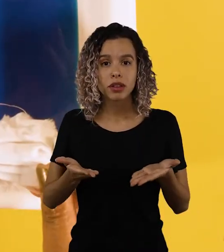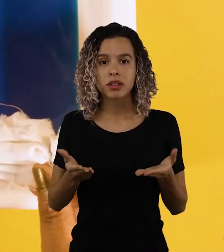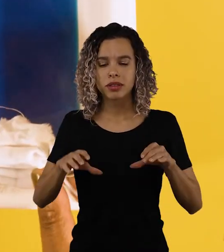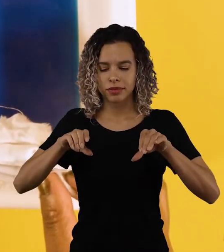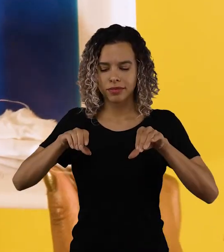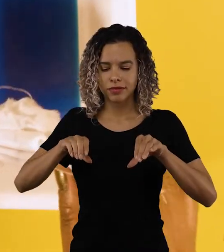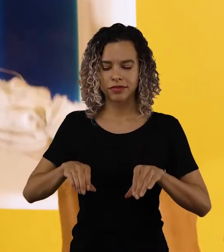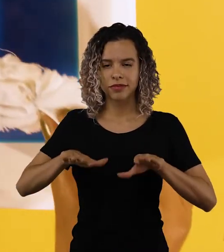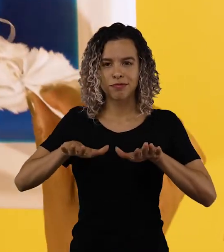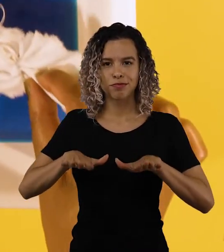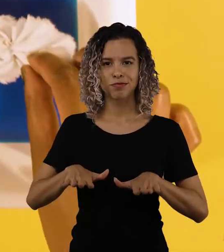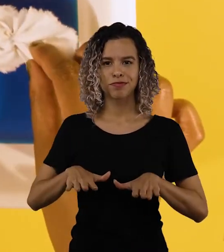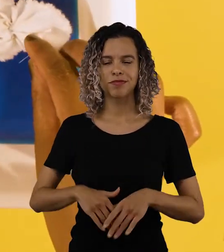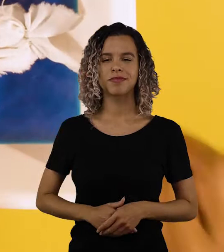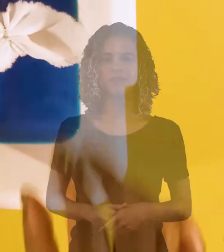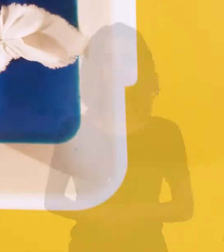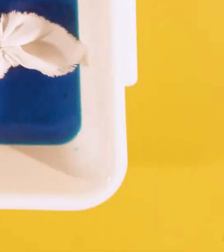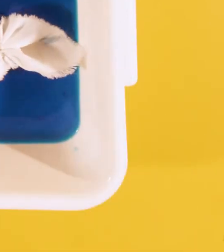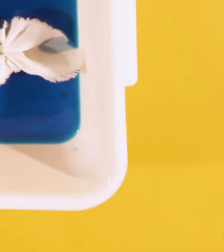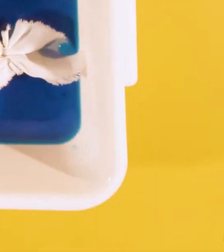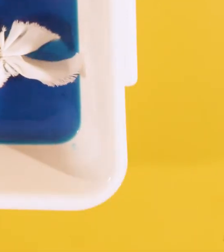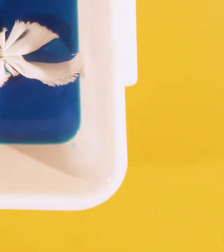Agora a gente pode tingir o tecido.